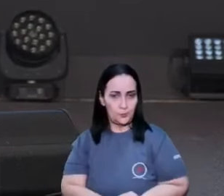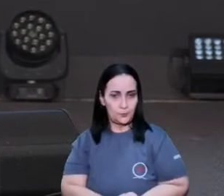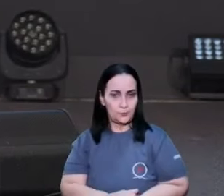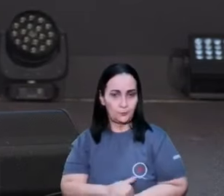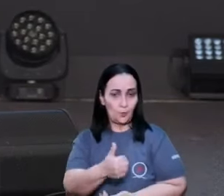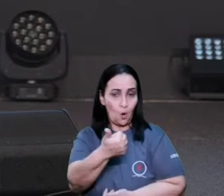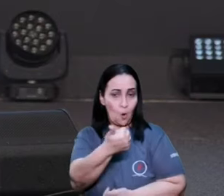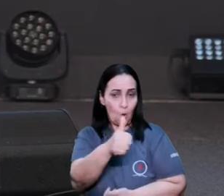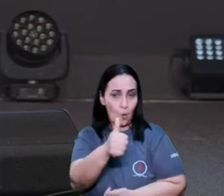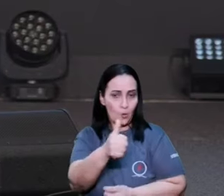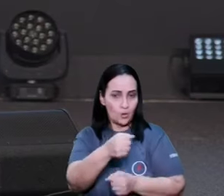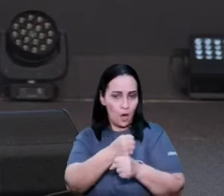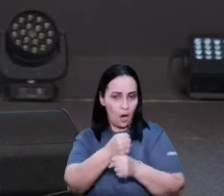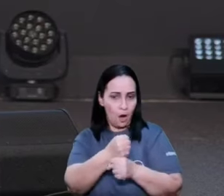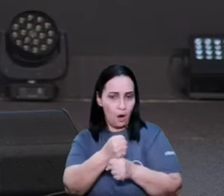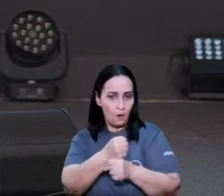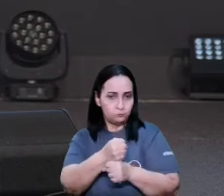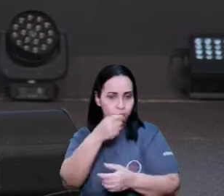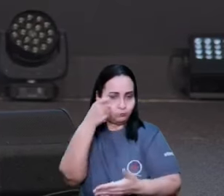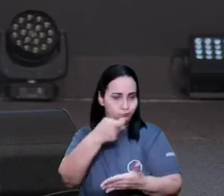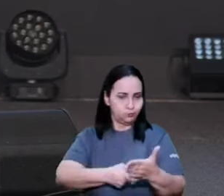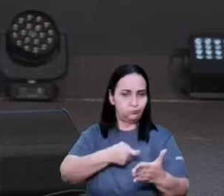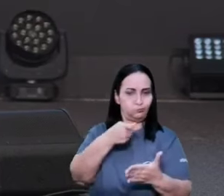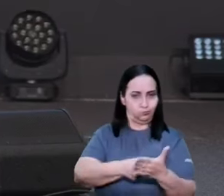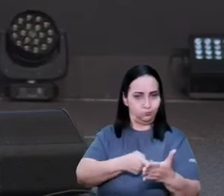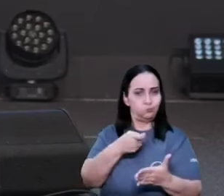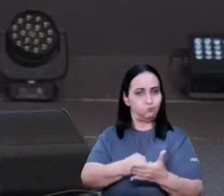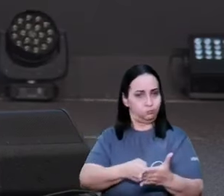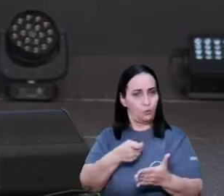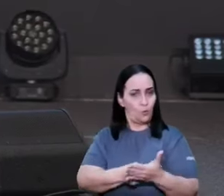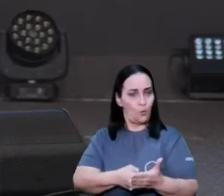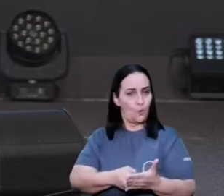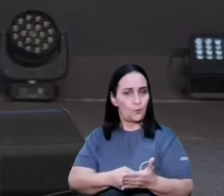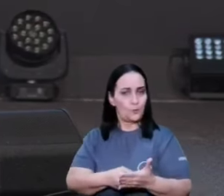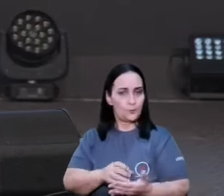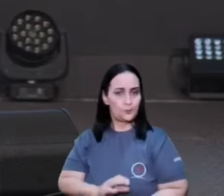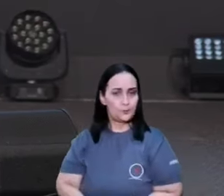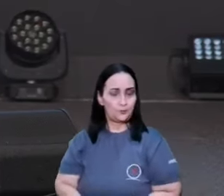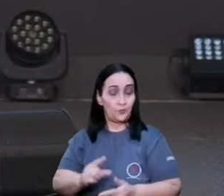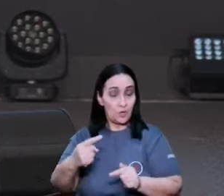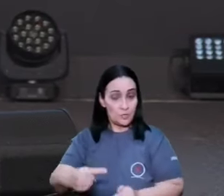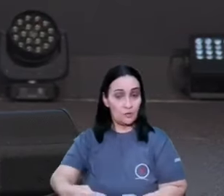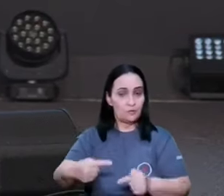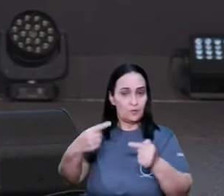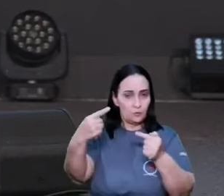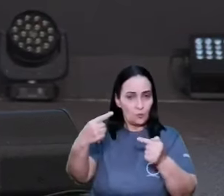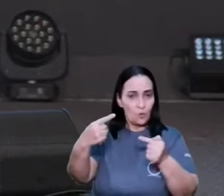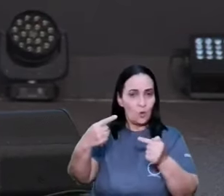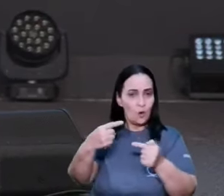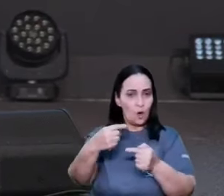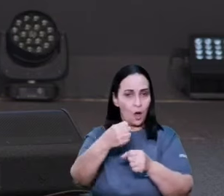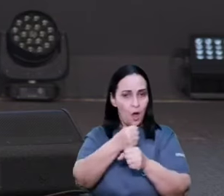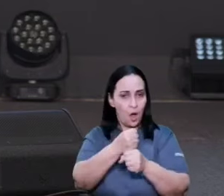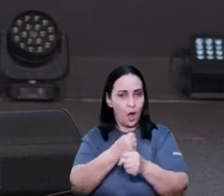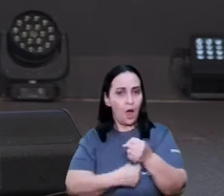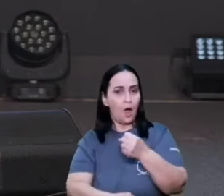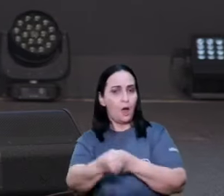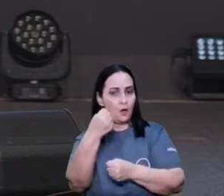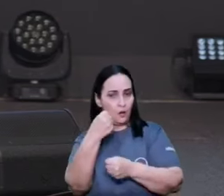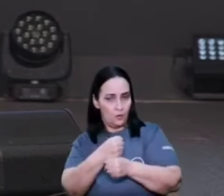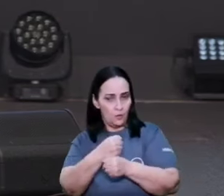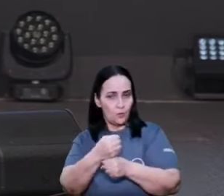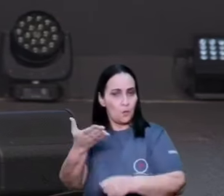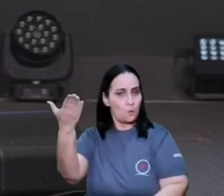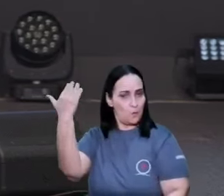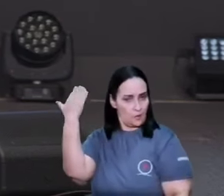de batalha e o ano que passou foi um ano muito desafiador onde Deus nos matriculou na